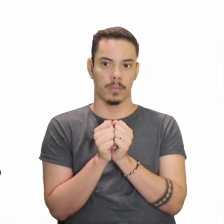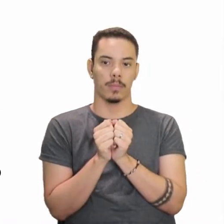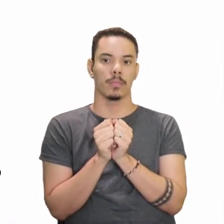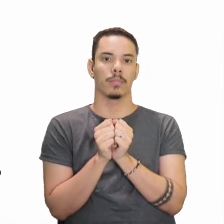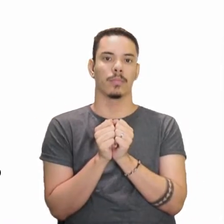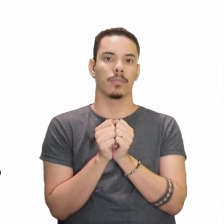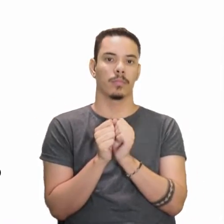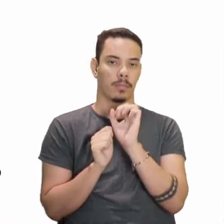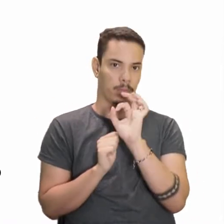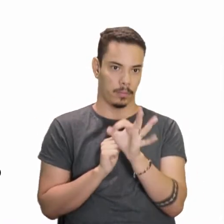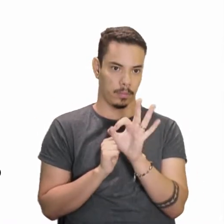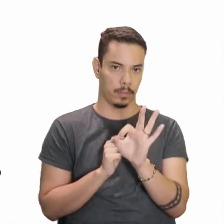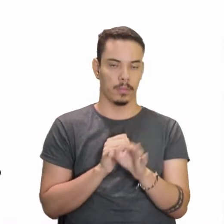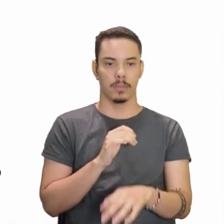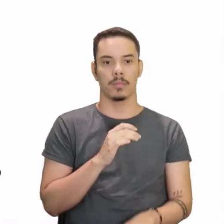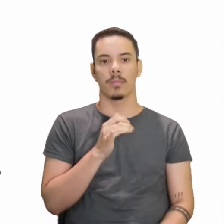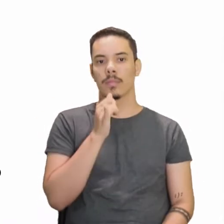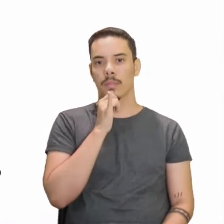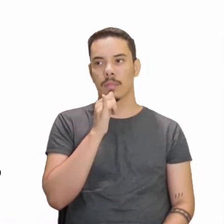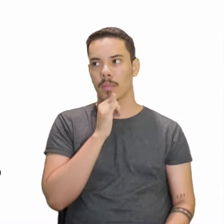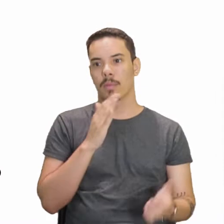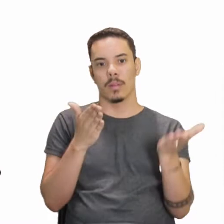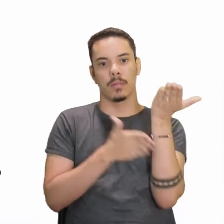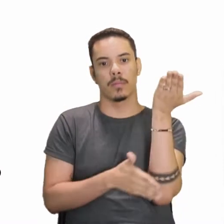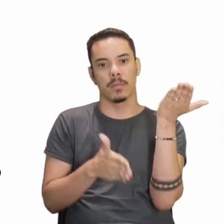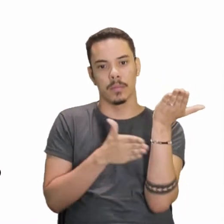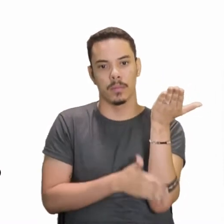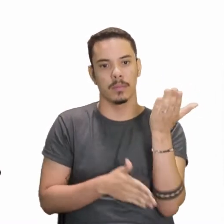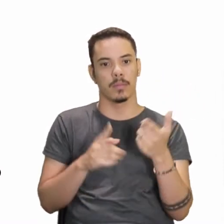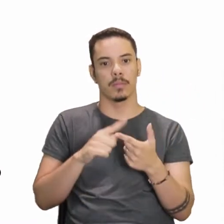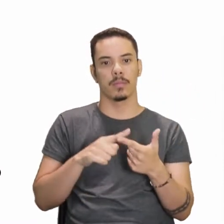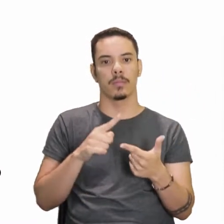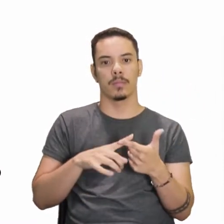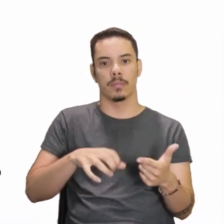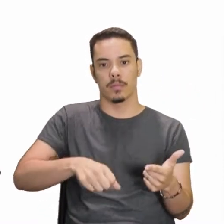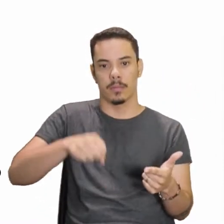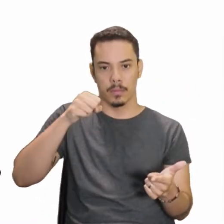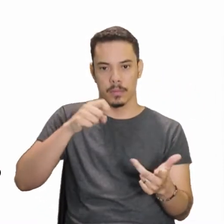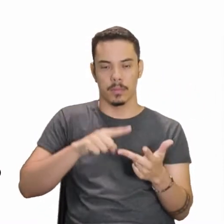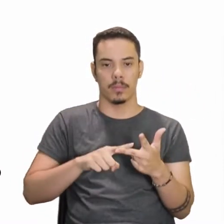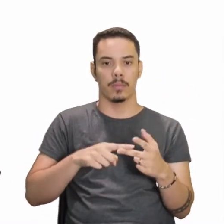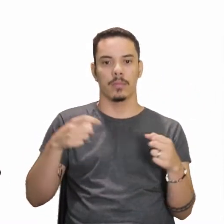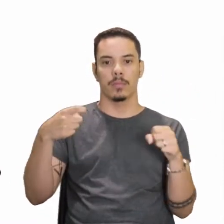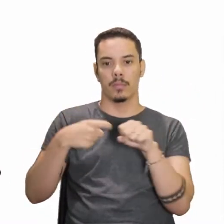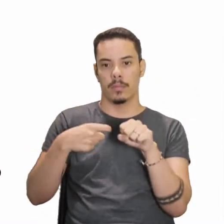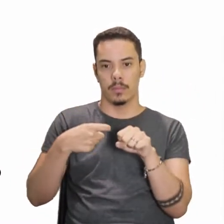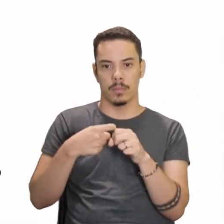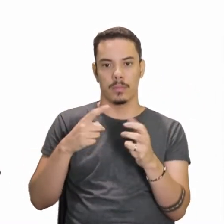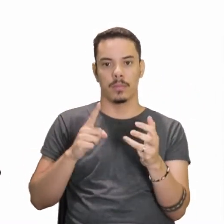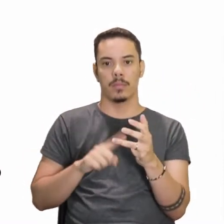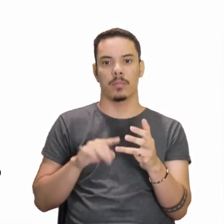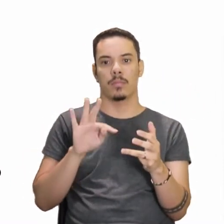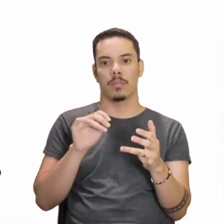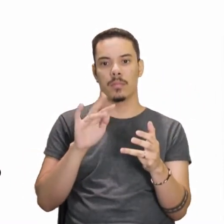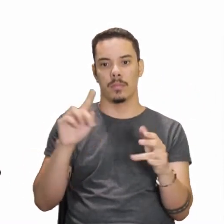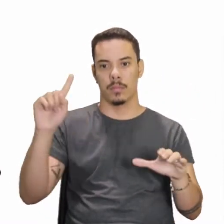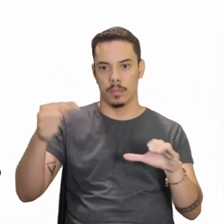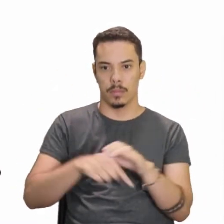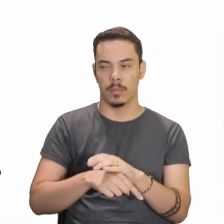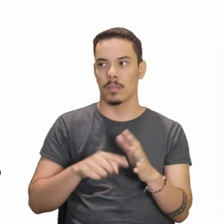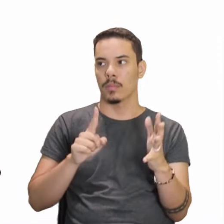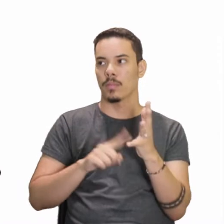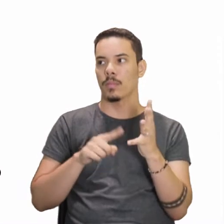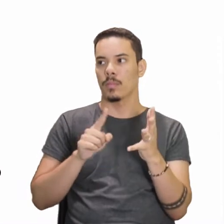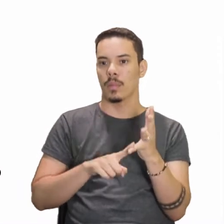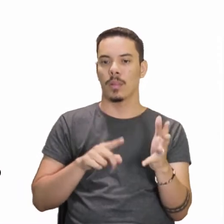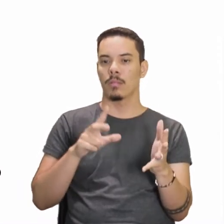flora e à fauna, como, por exemplo, olha, abacaxi, mandioca, caju, tatu, piranha,